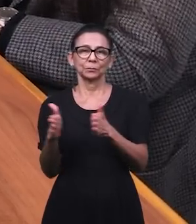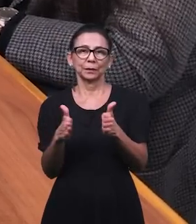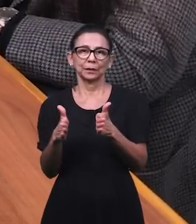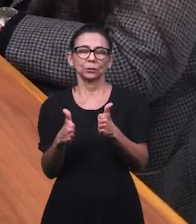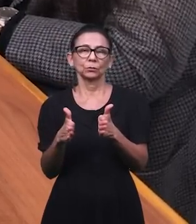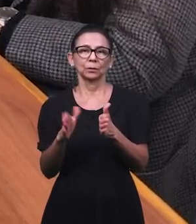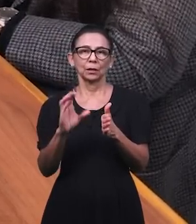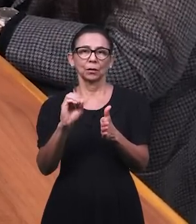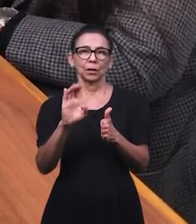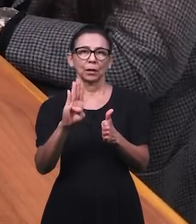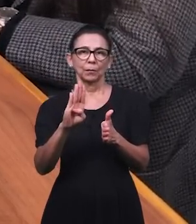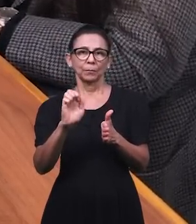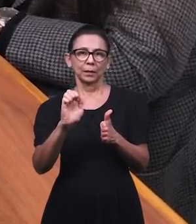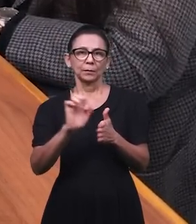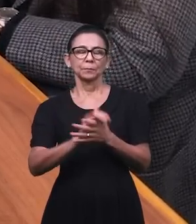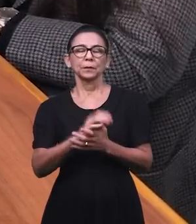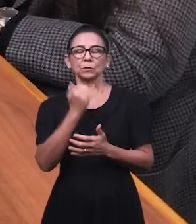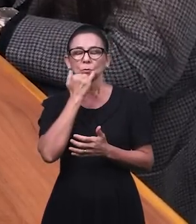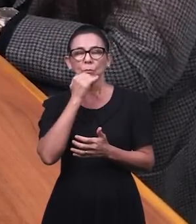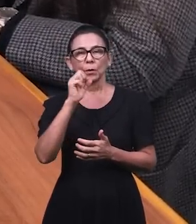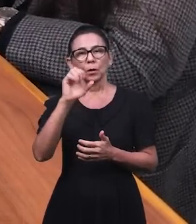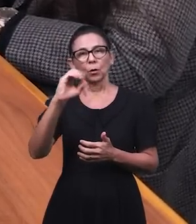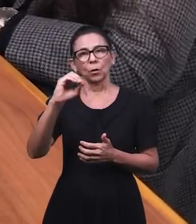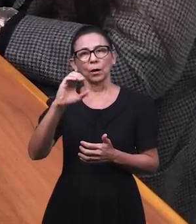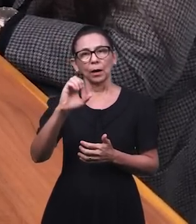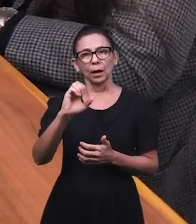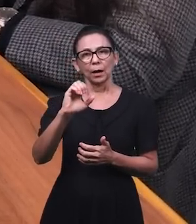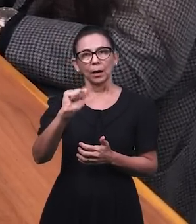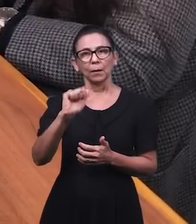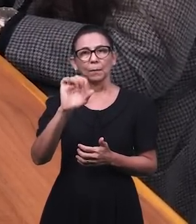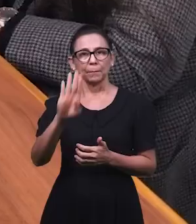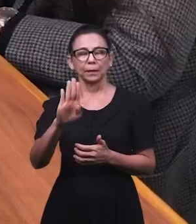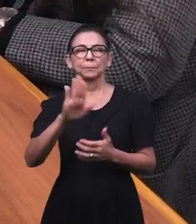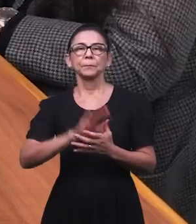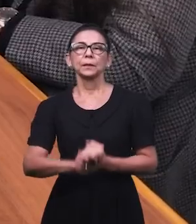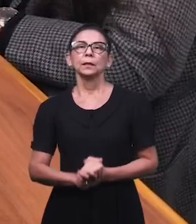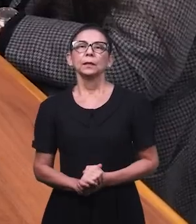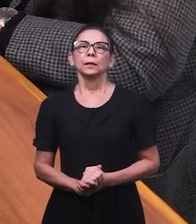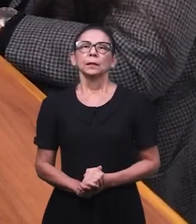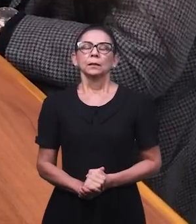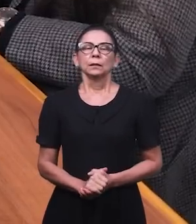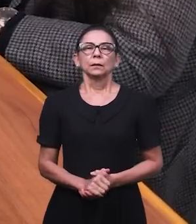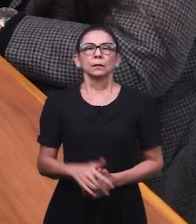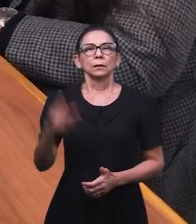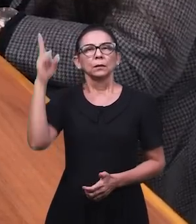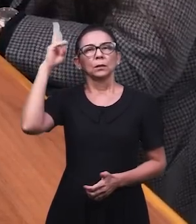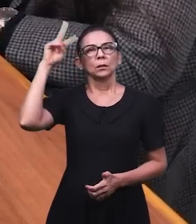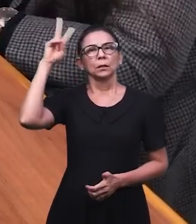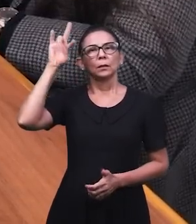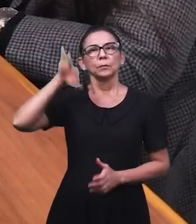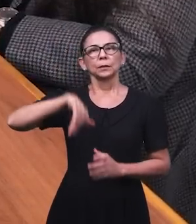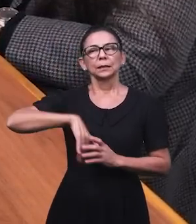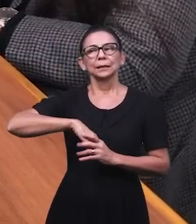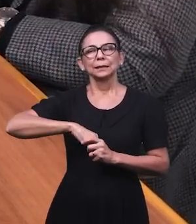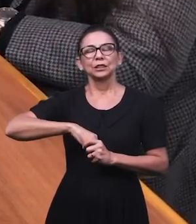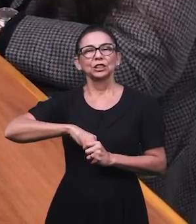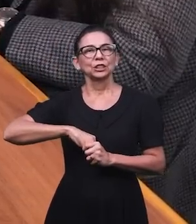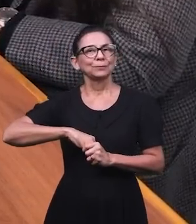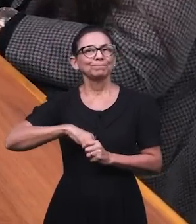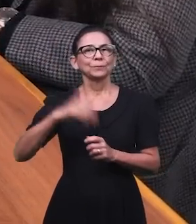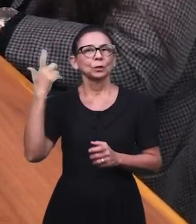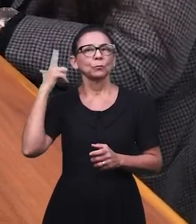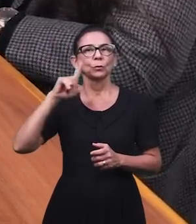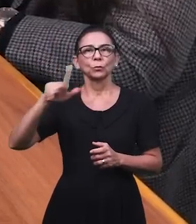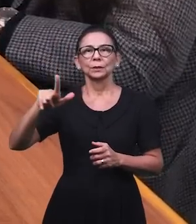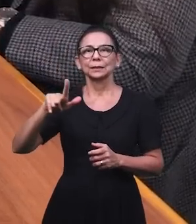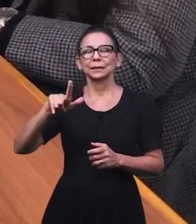engano, 1 ou 2 meses para a segunda, entre uma primeira fase e a segunda fase. E eu lembro que eu percebi que não estava dando